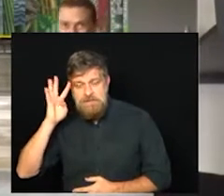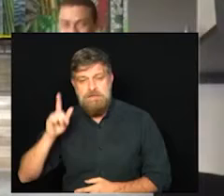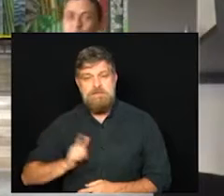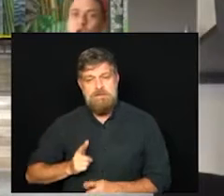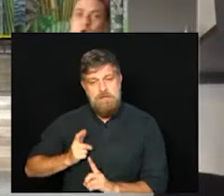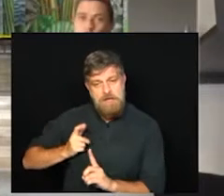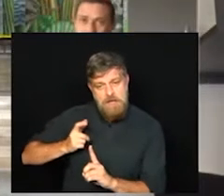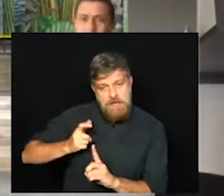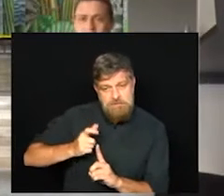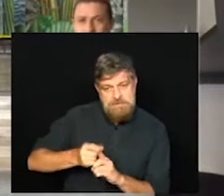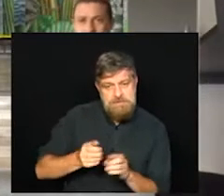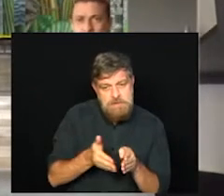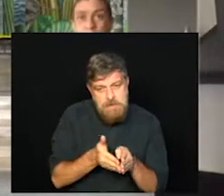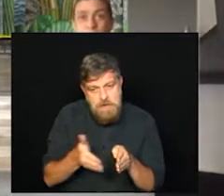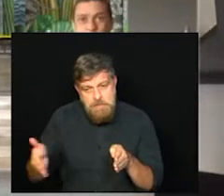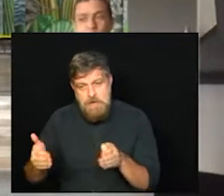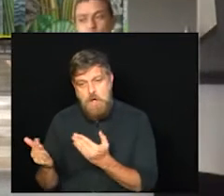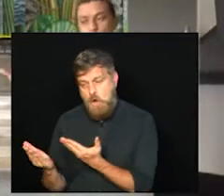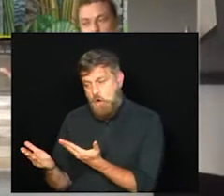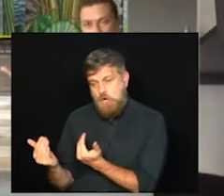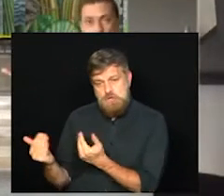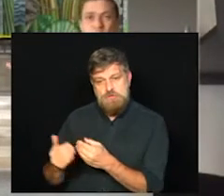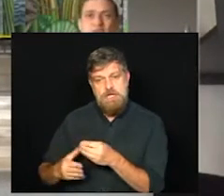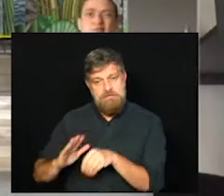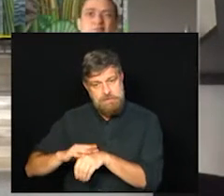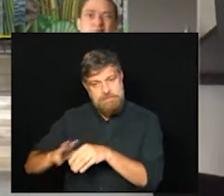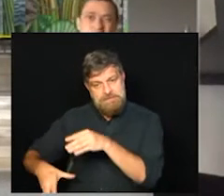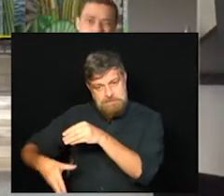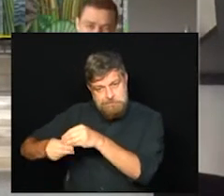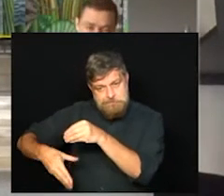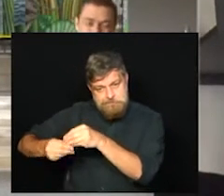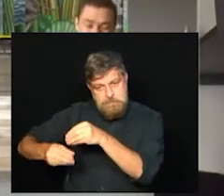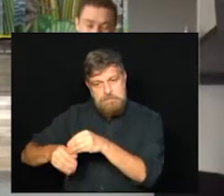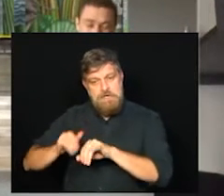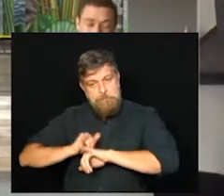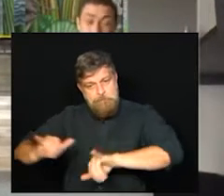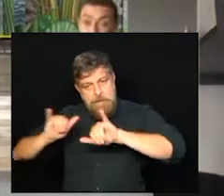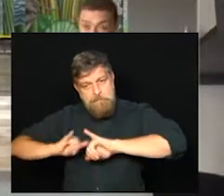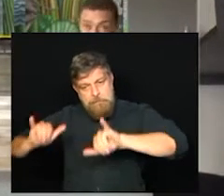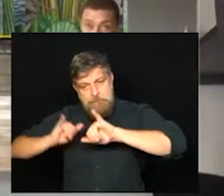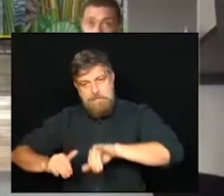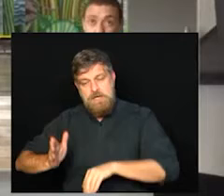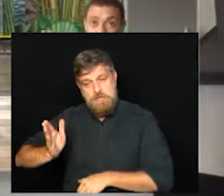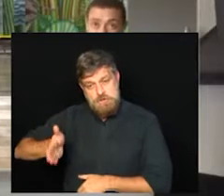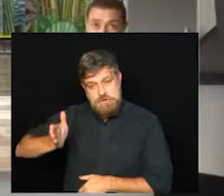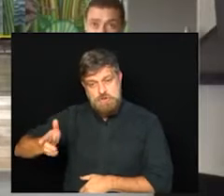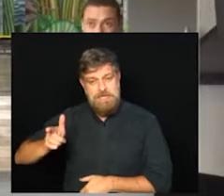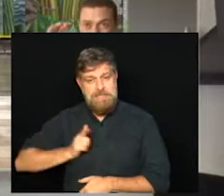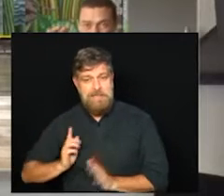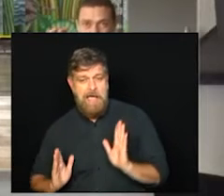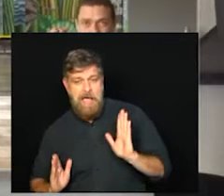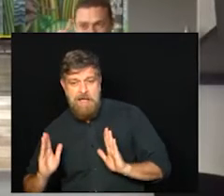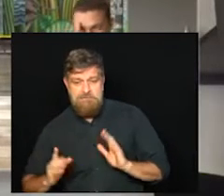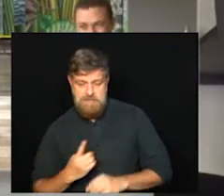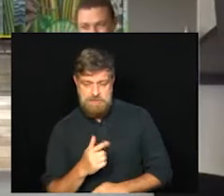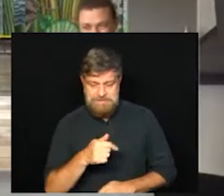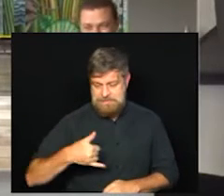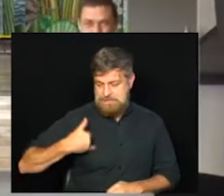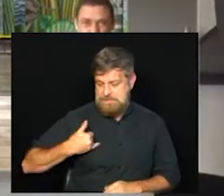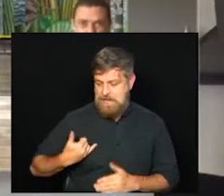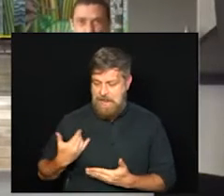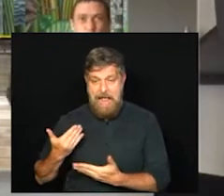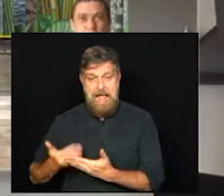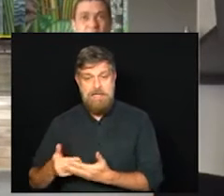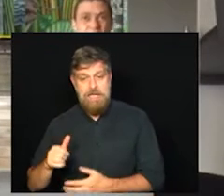em etapas. Primeiro, os jovens com morbidade, conforme já tínhamos anunciado, na faixa de 17 anos até